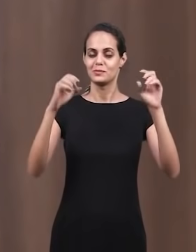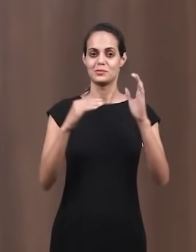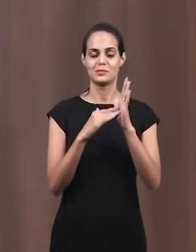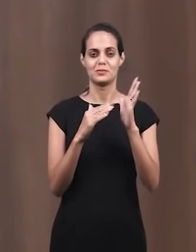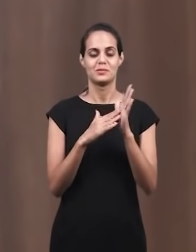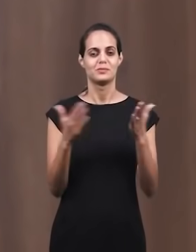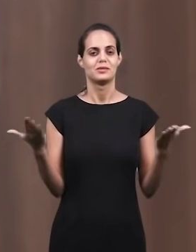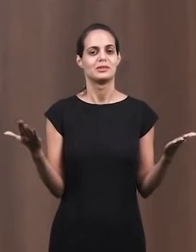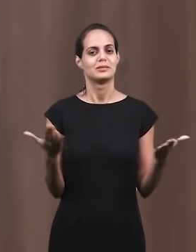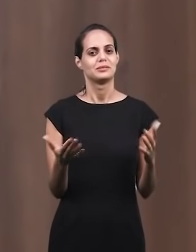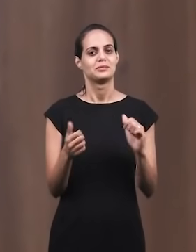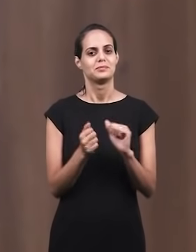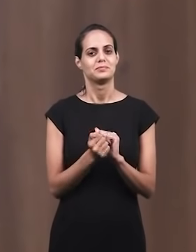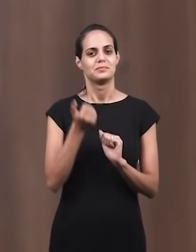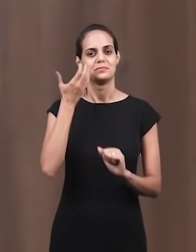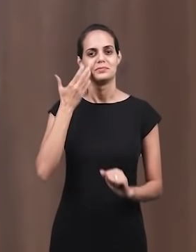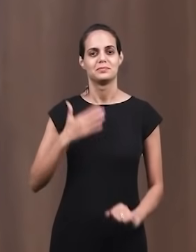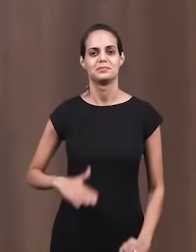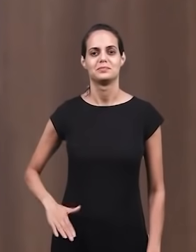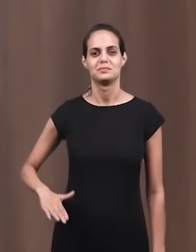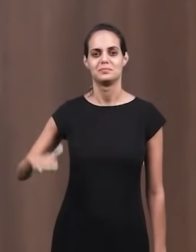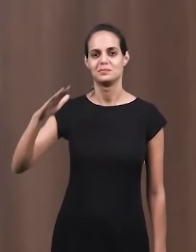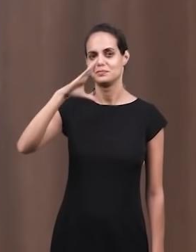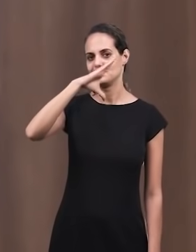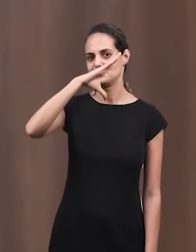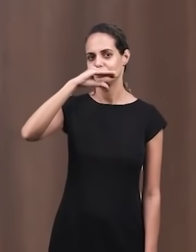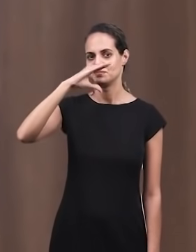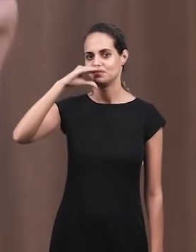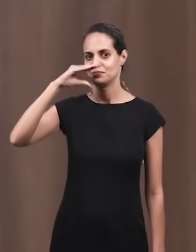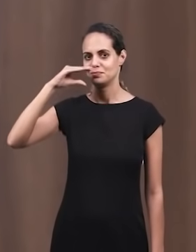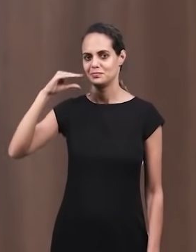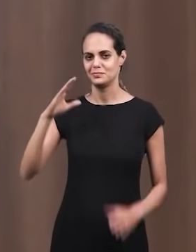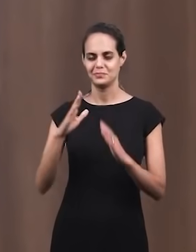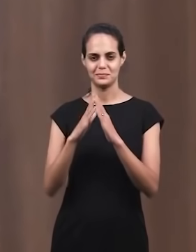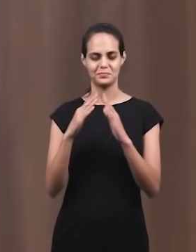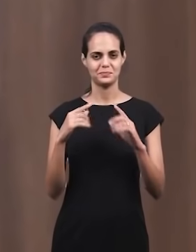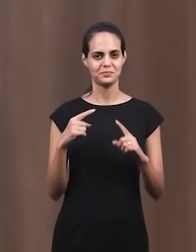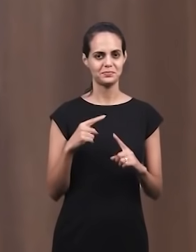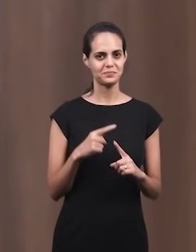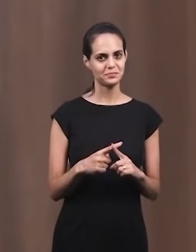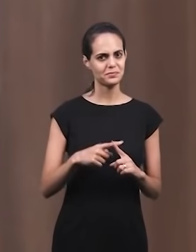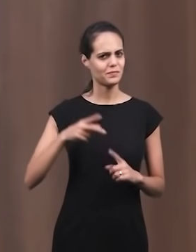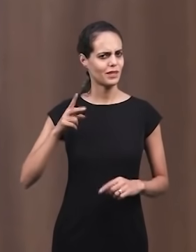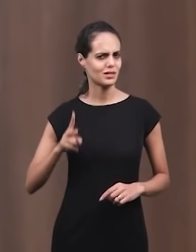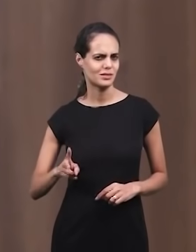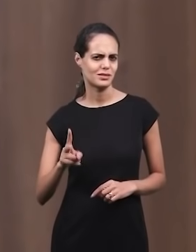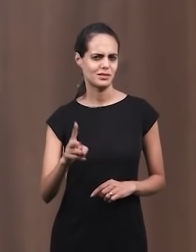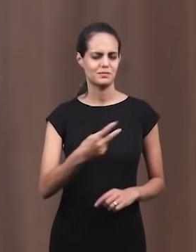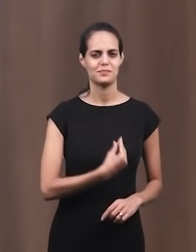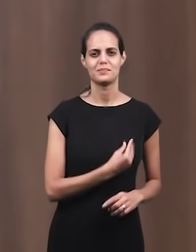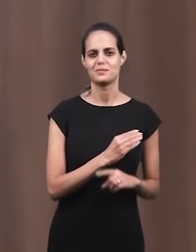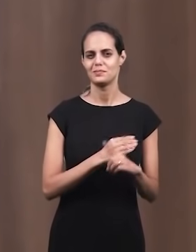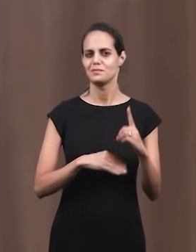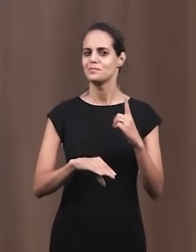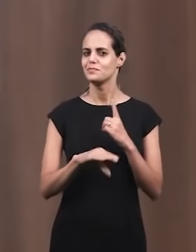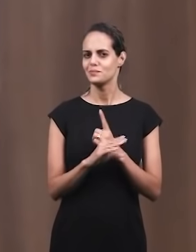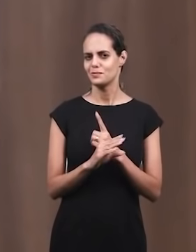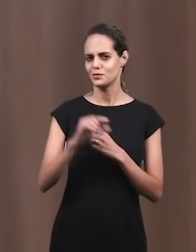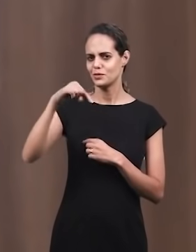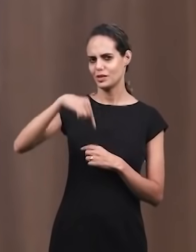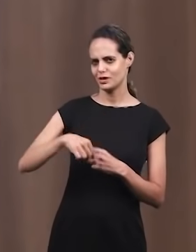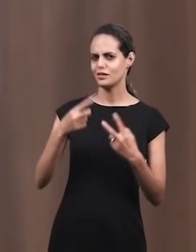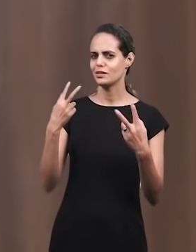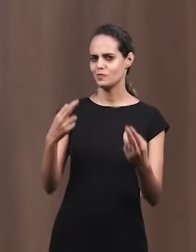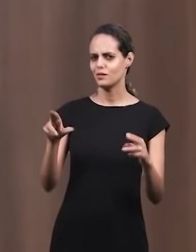cantar agora, com as crianças, intermediários e adolescentes da igreja. Eles sempre participam dos cultos e aqui